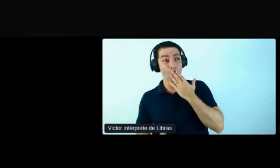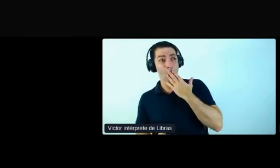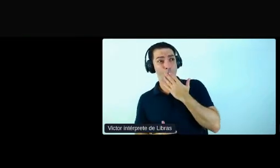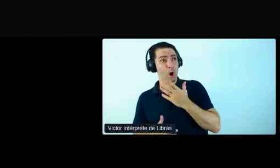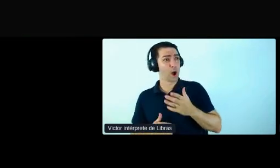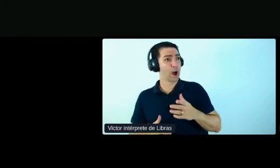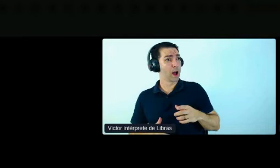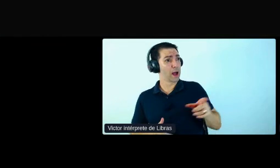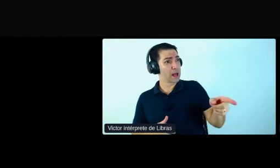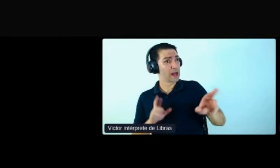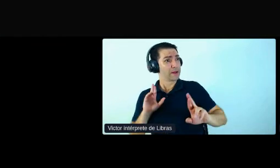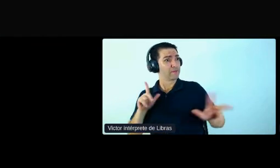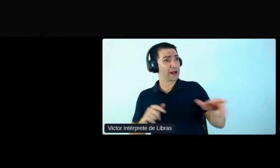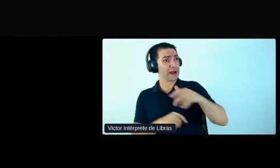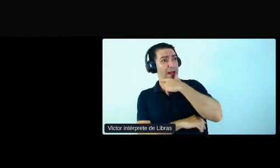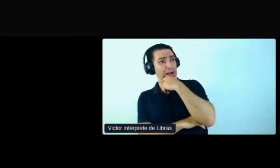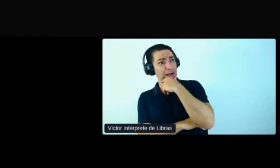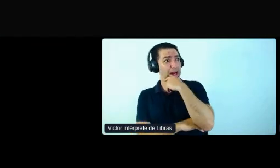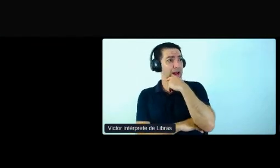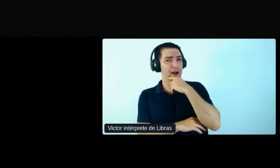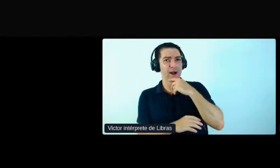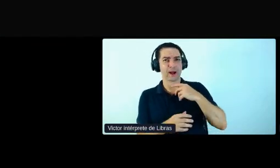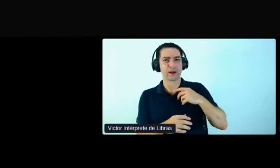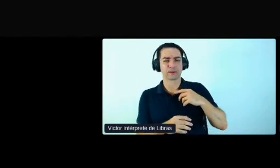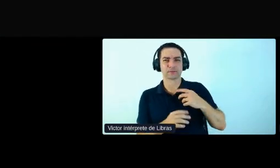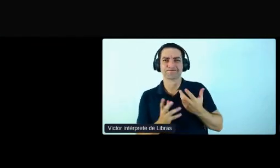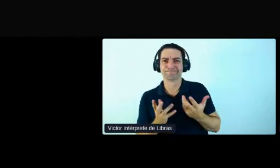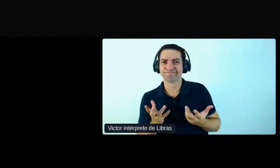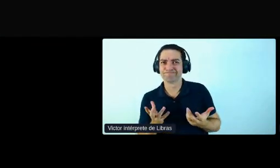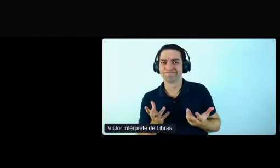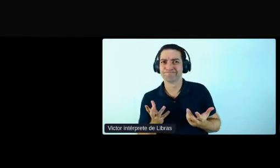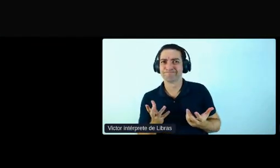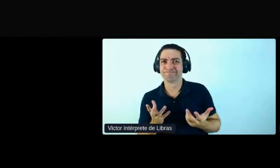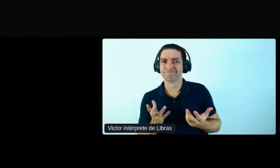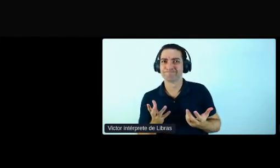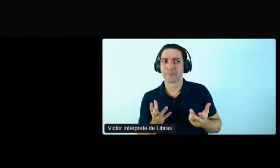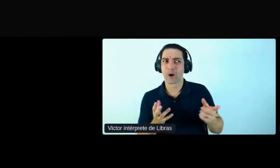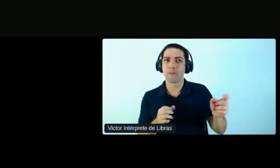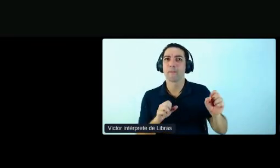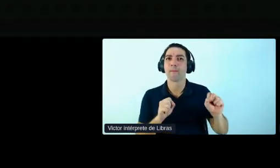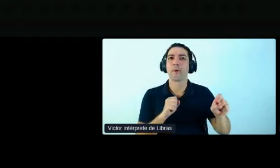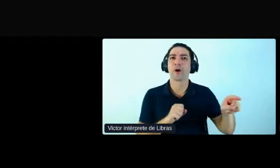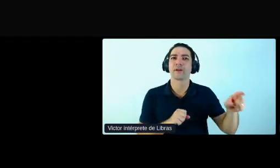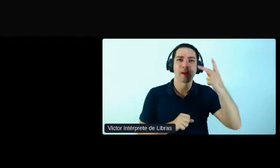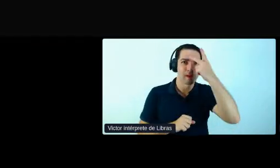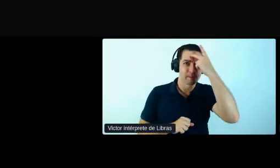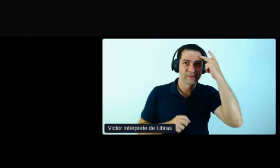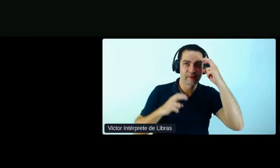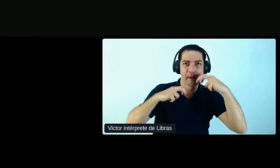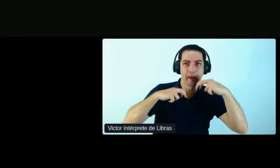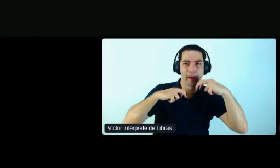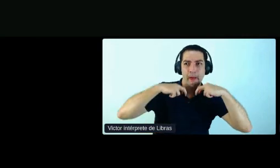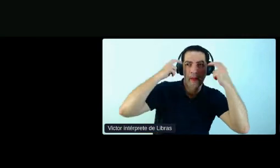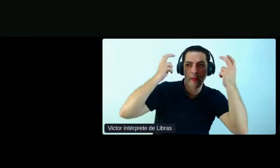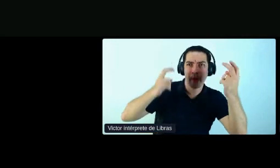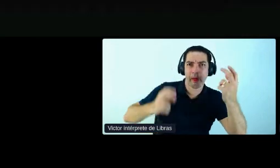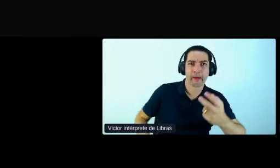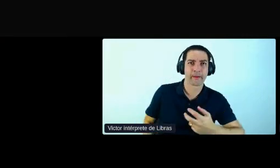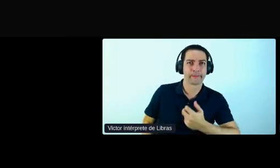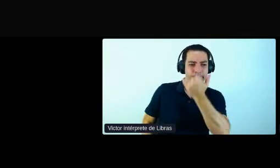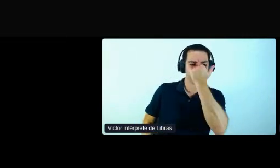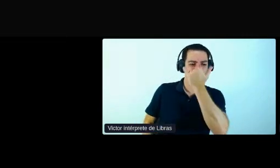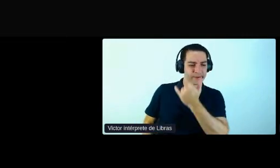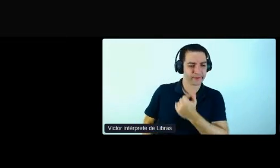seja dita ou exposta de forma errada, pode gerar muito constrangimento,